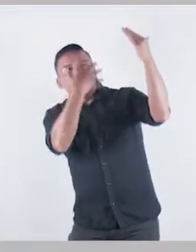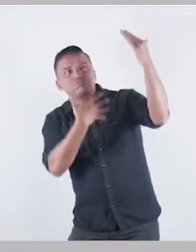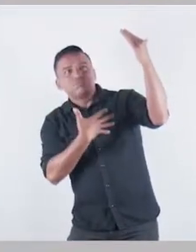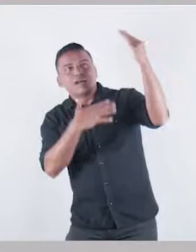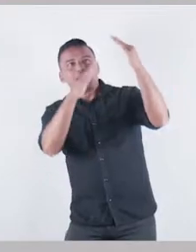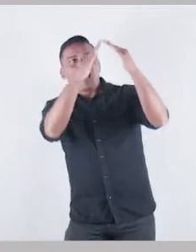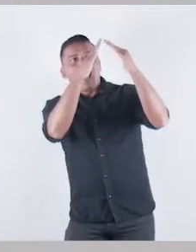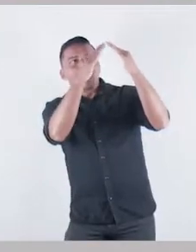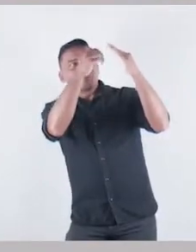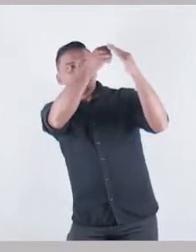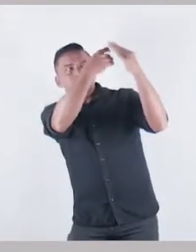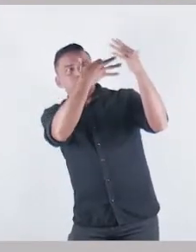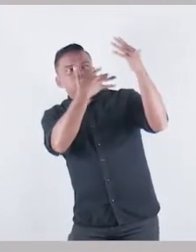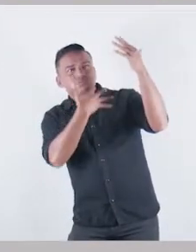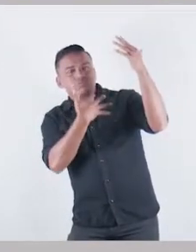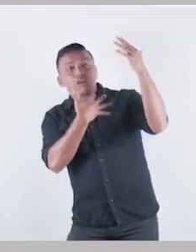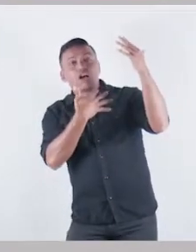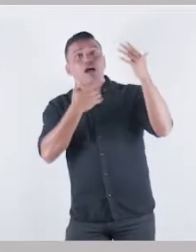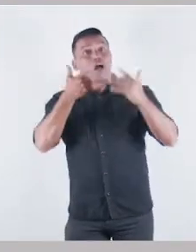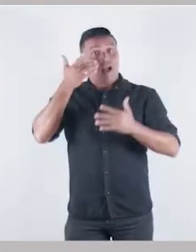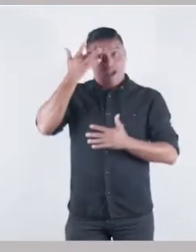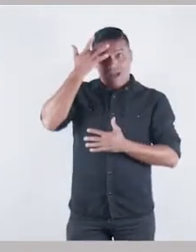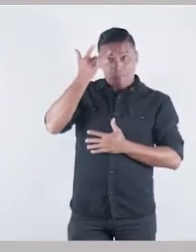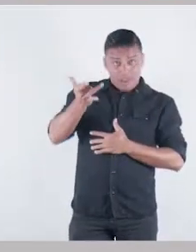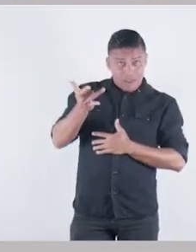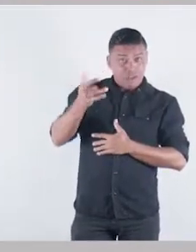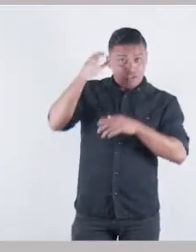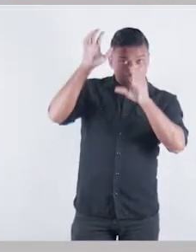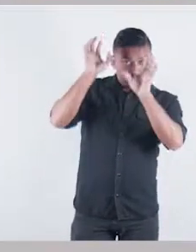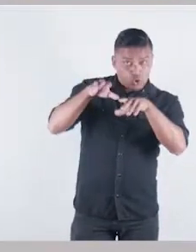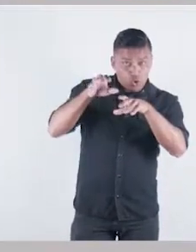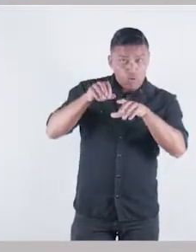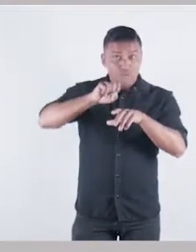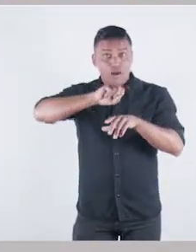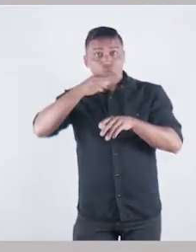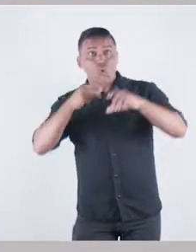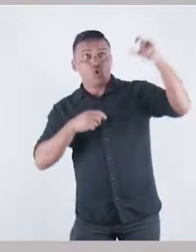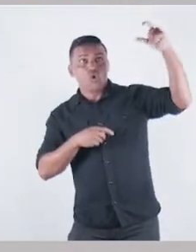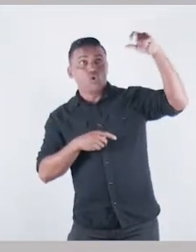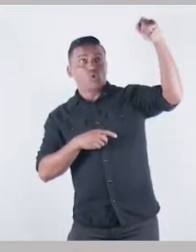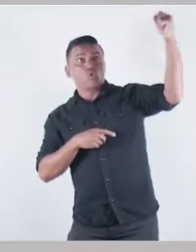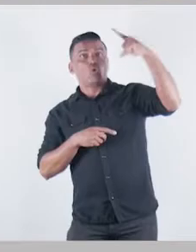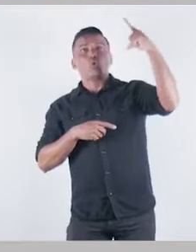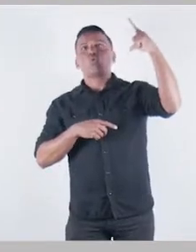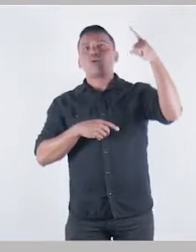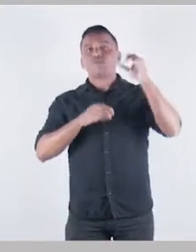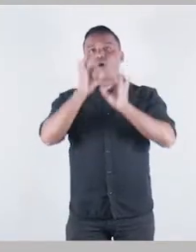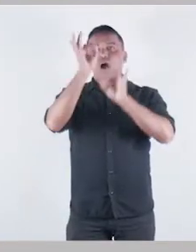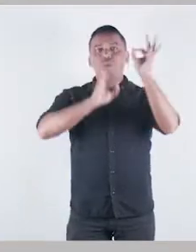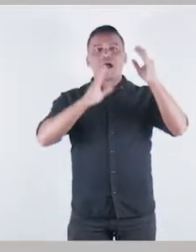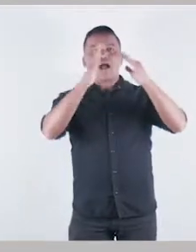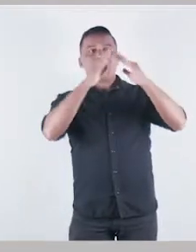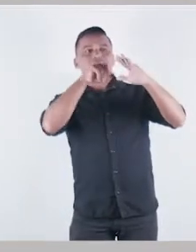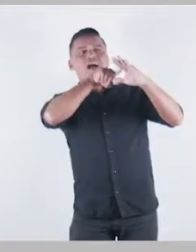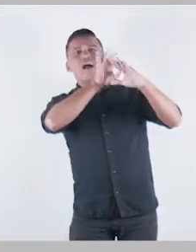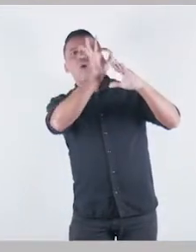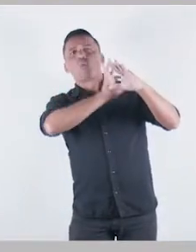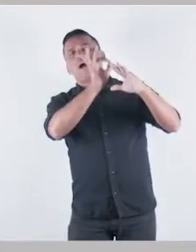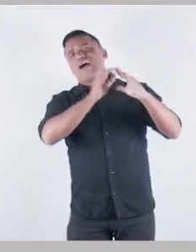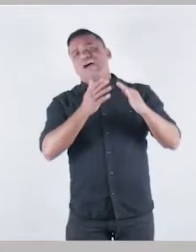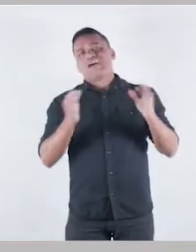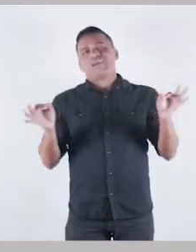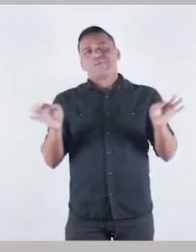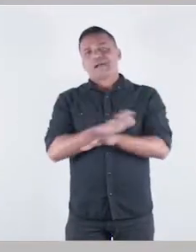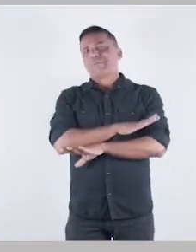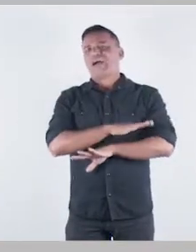Amanhã, chova ou faça lua, dou um jeito nesse telhado e acabo com essa besteira.